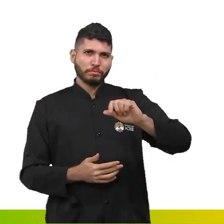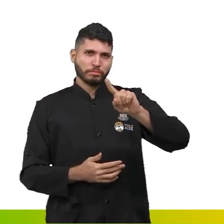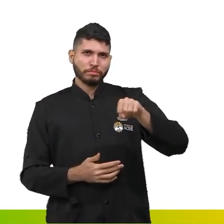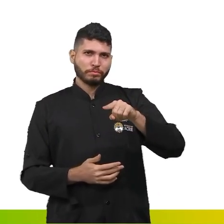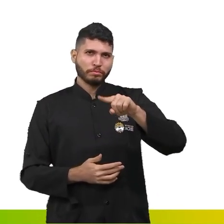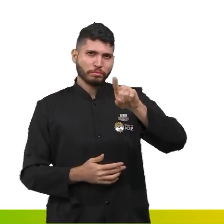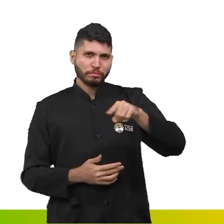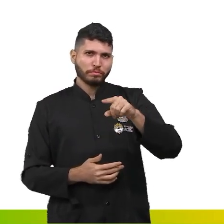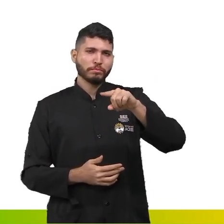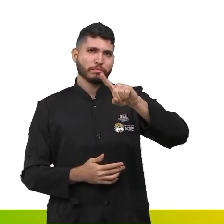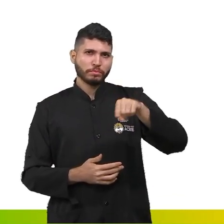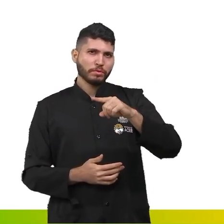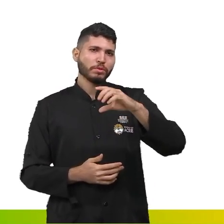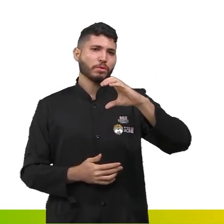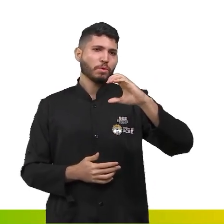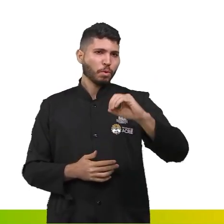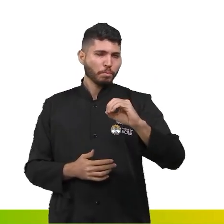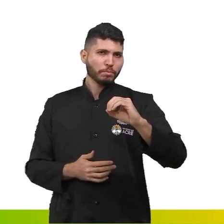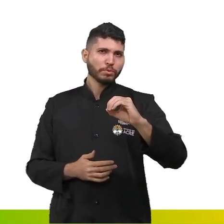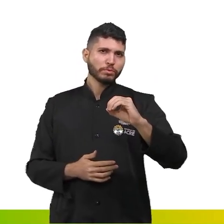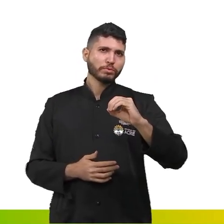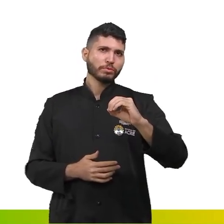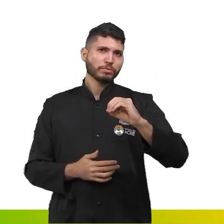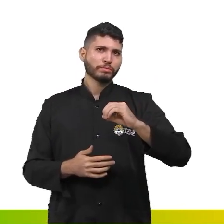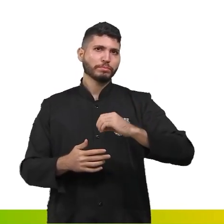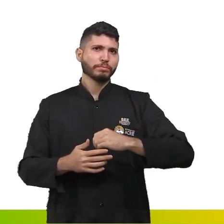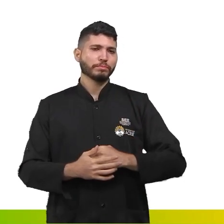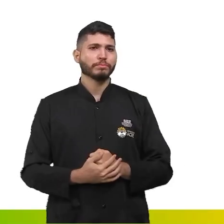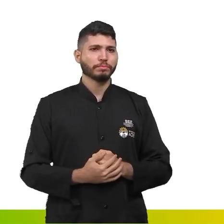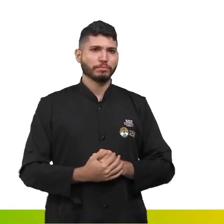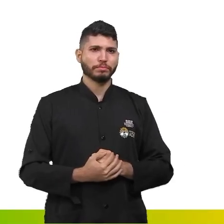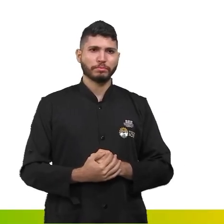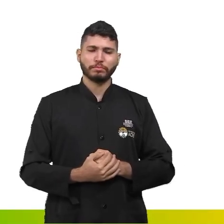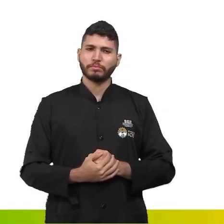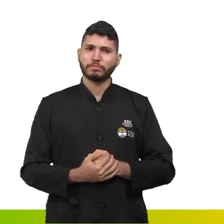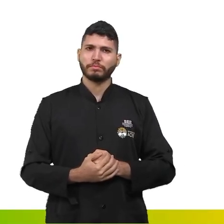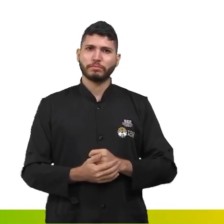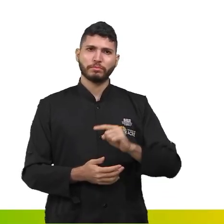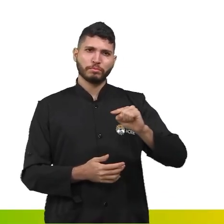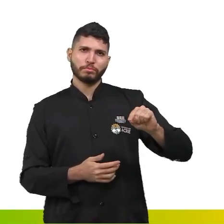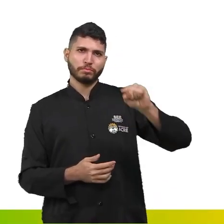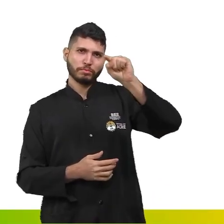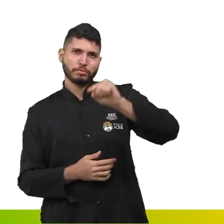ângulo, ângulo oposto e ângulo, lado, ângulo. Os triângulos 2 e 3,